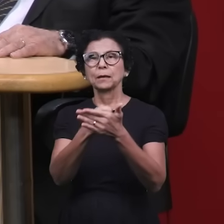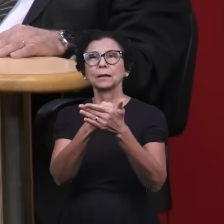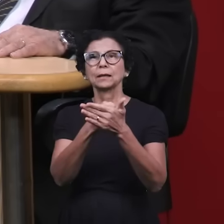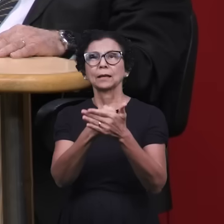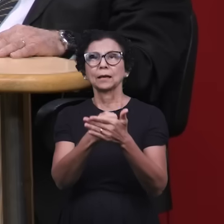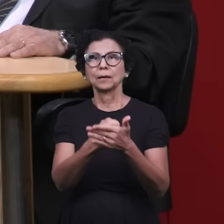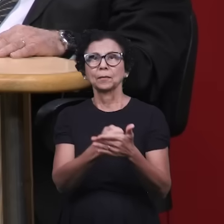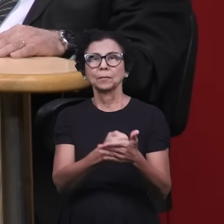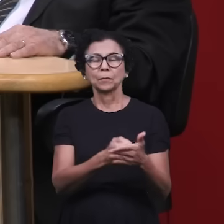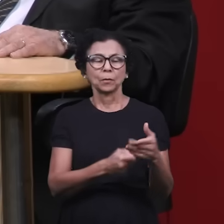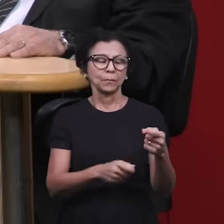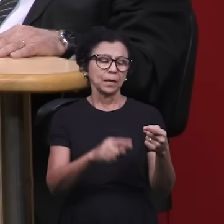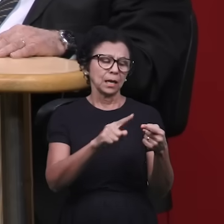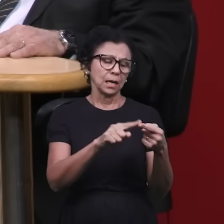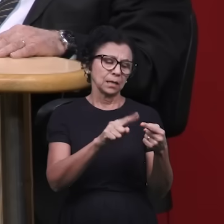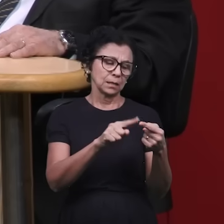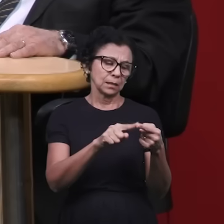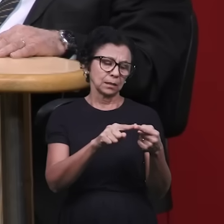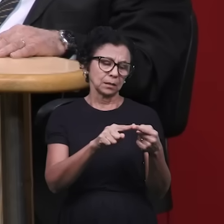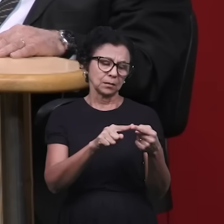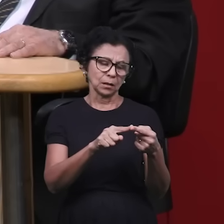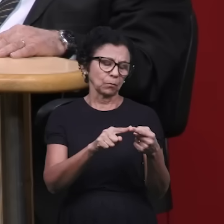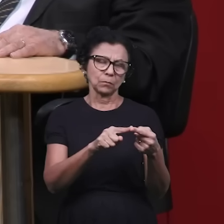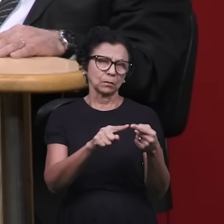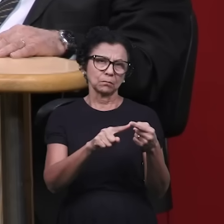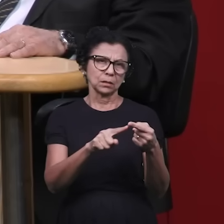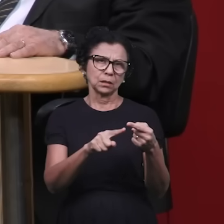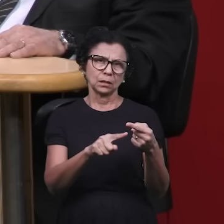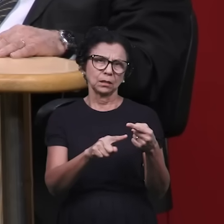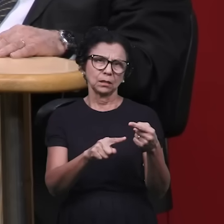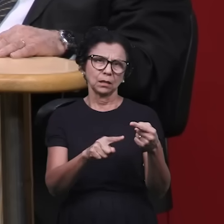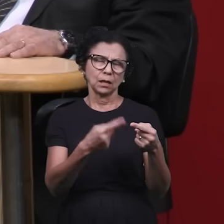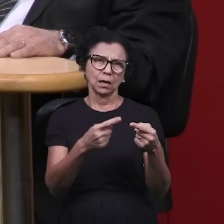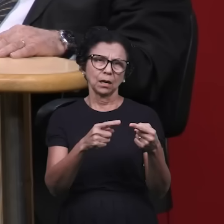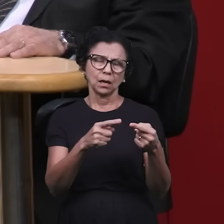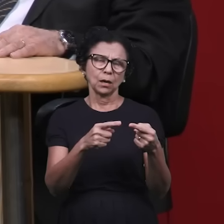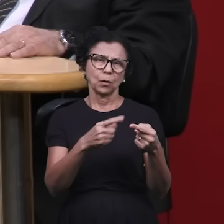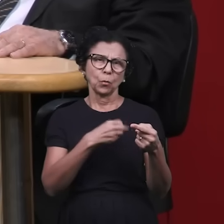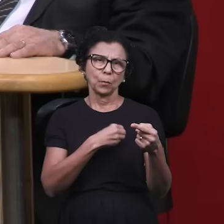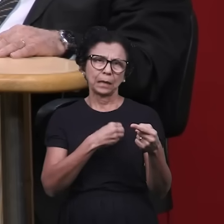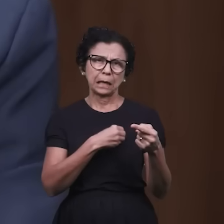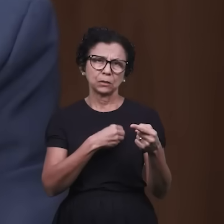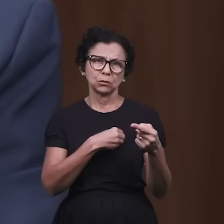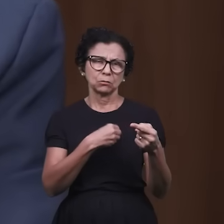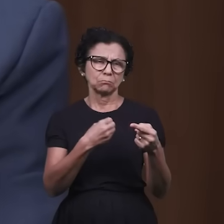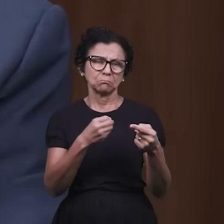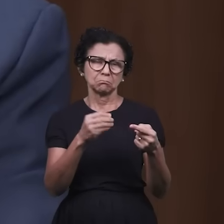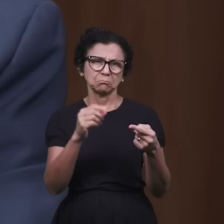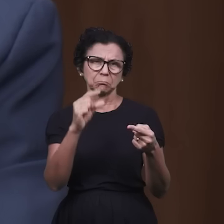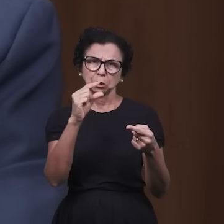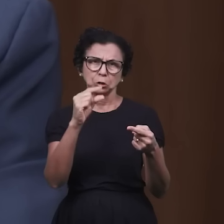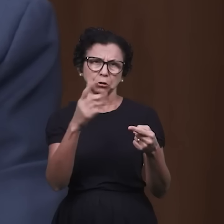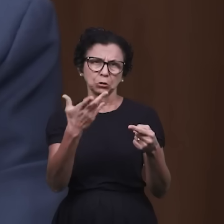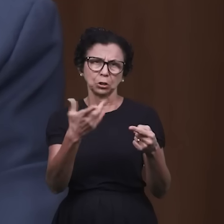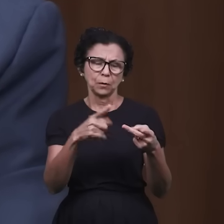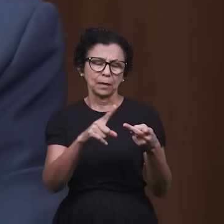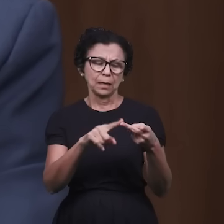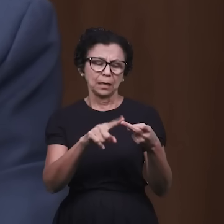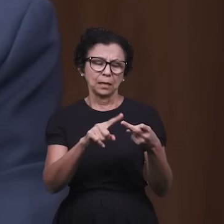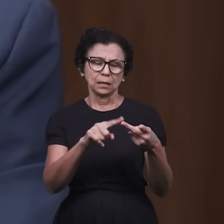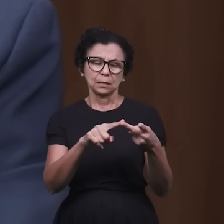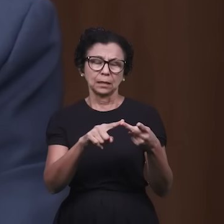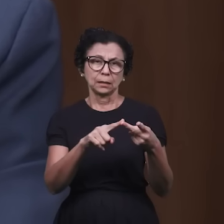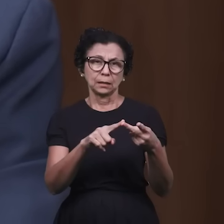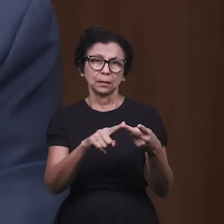coisa. Esse cometeu pecado mortal, isso era um dogma da igreja, o pecado mortal. Você tinha o pecado mortal que